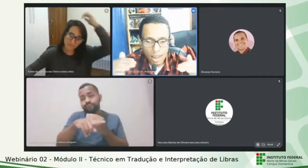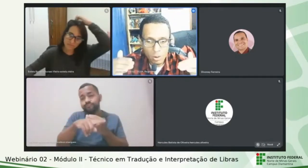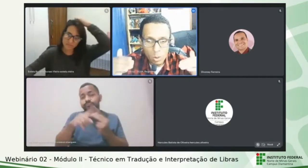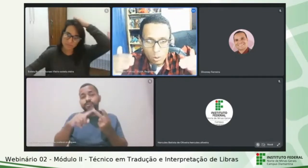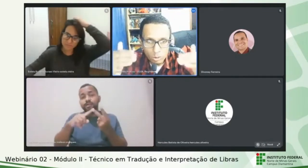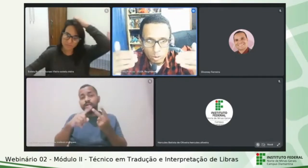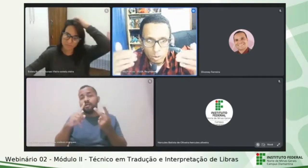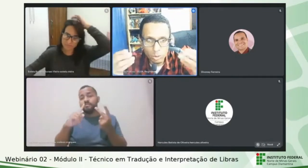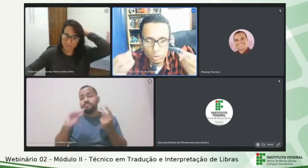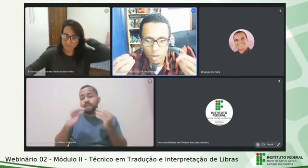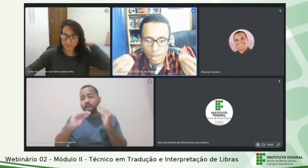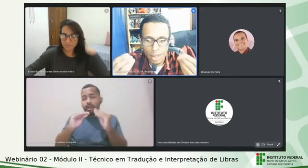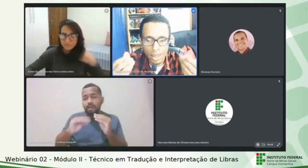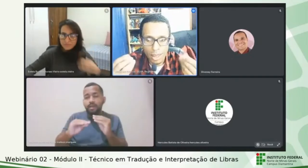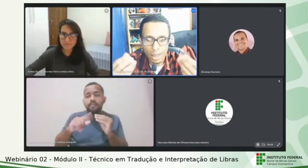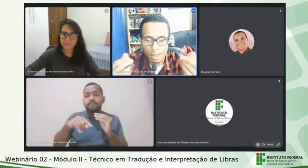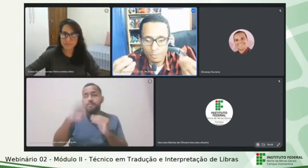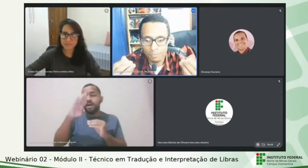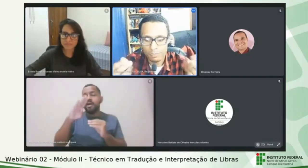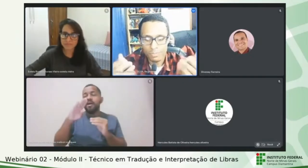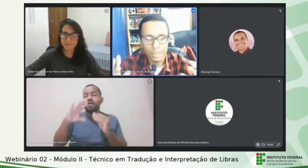colocar